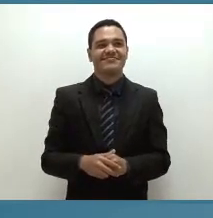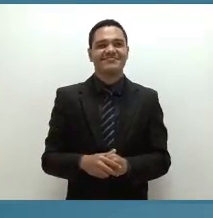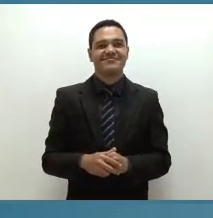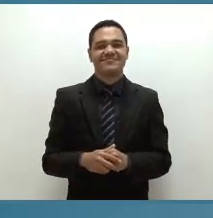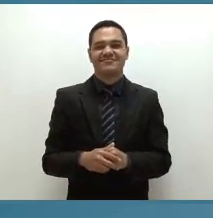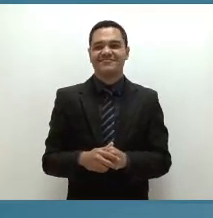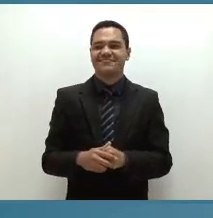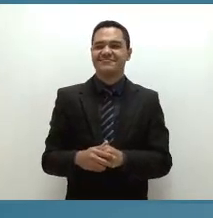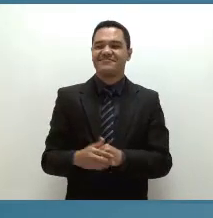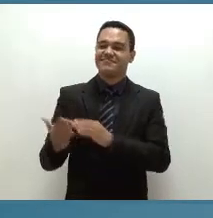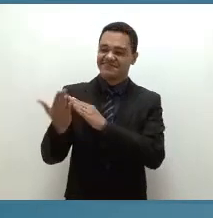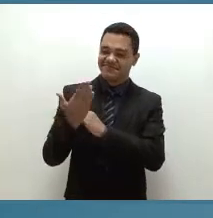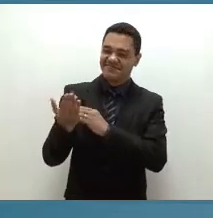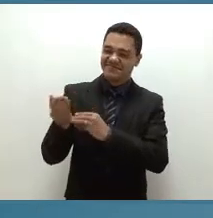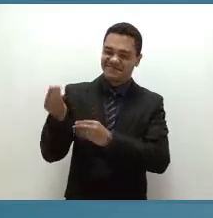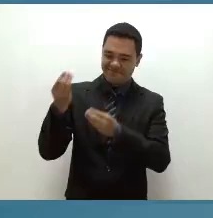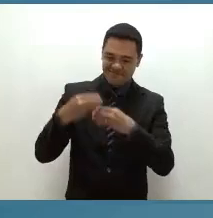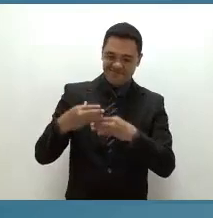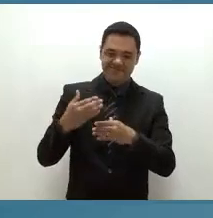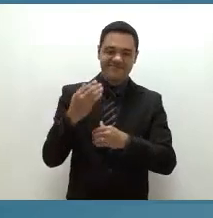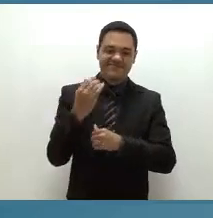Votanet,